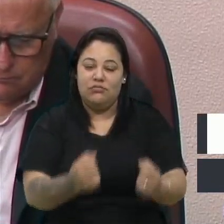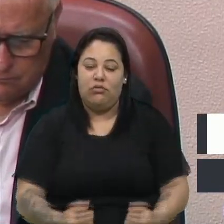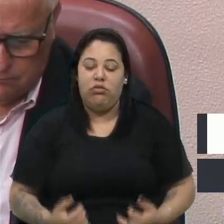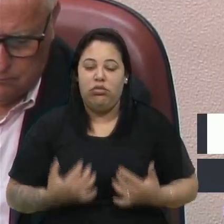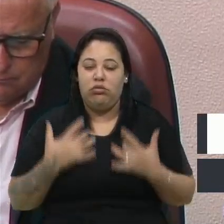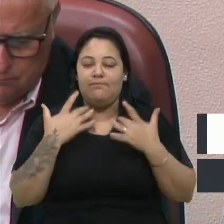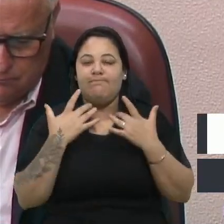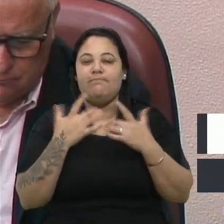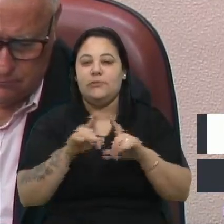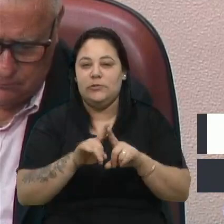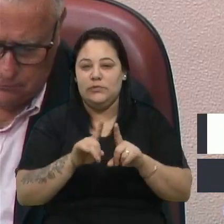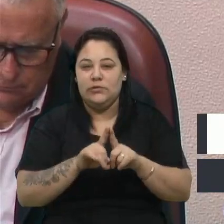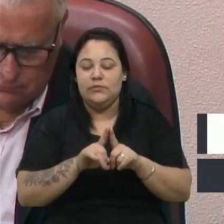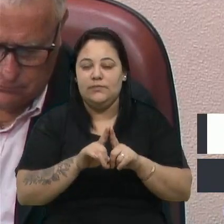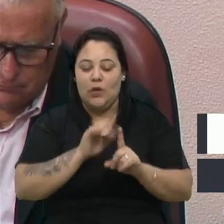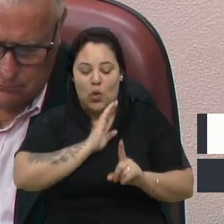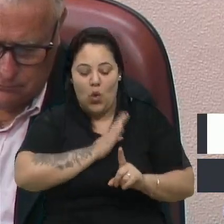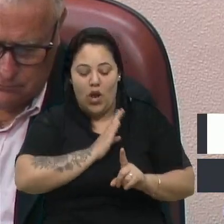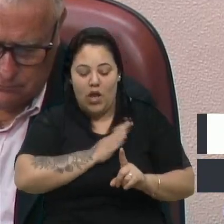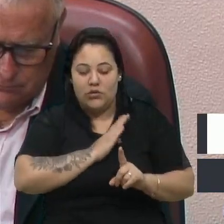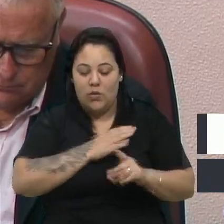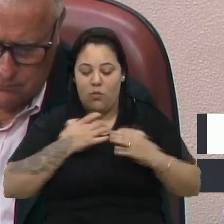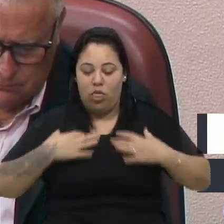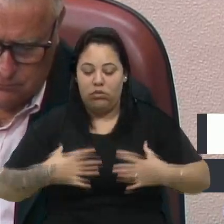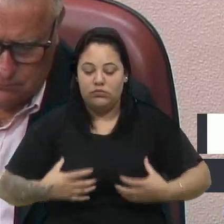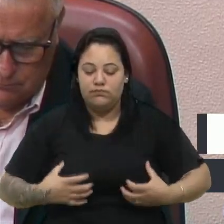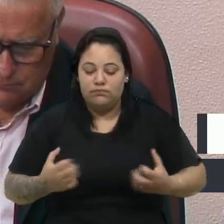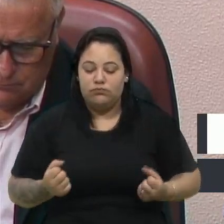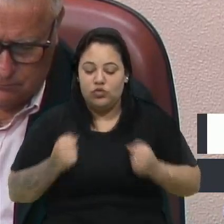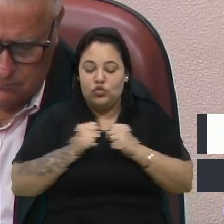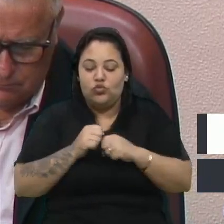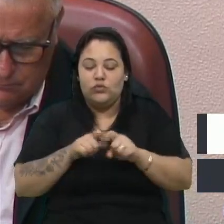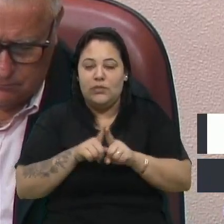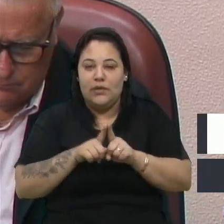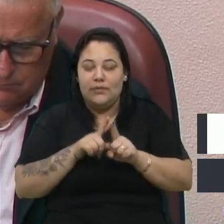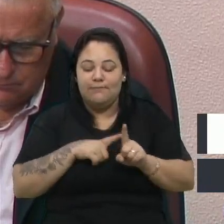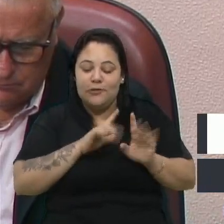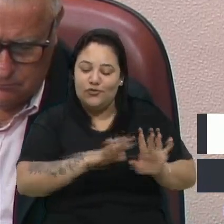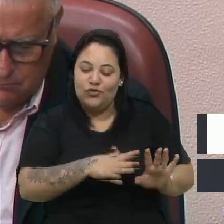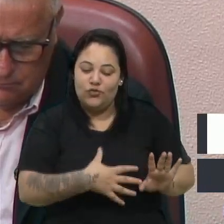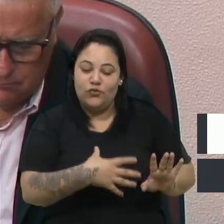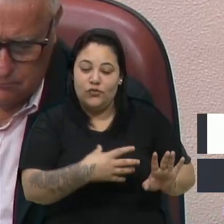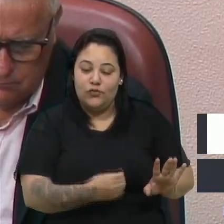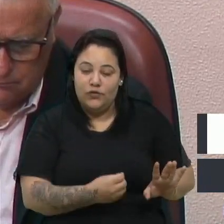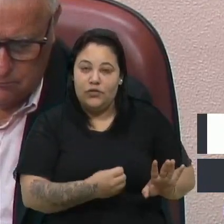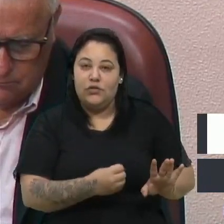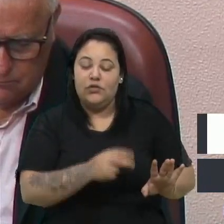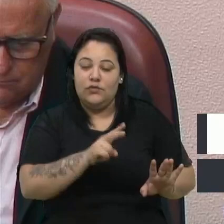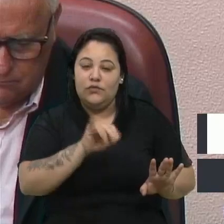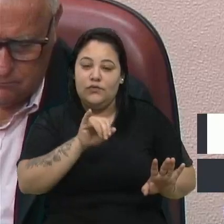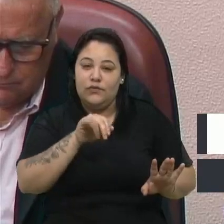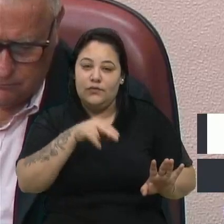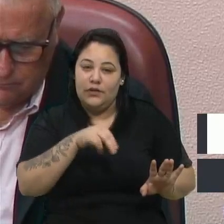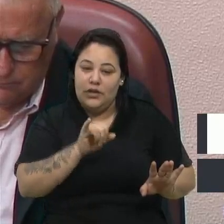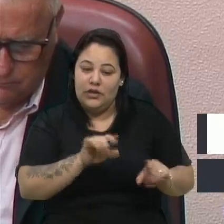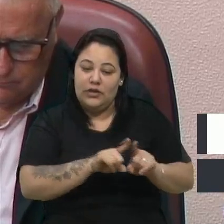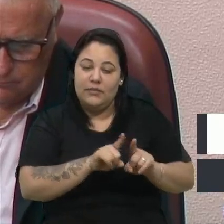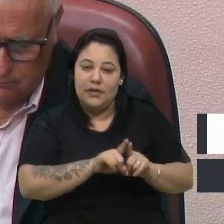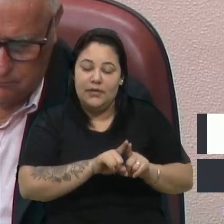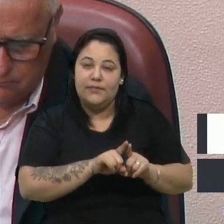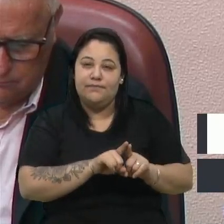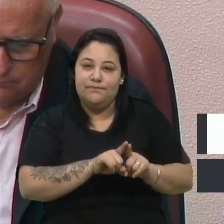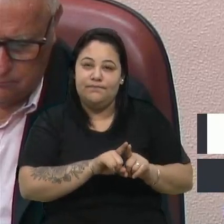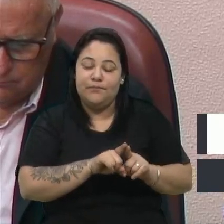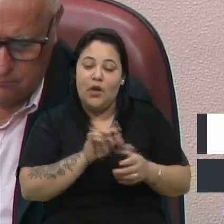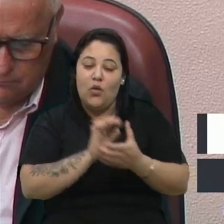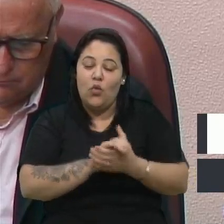linfoma, entre o coração e o pulmão. Deixou seu filho Vinícius, seu esposo Claudir. O Claudir